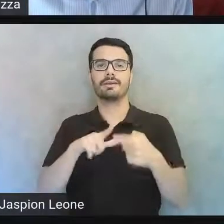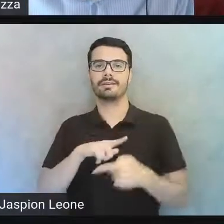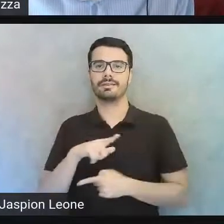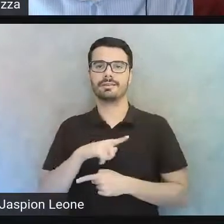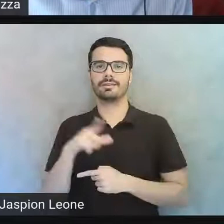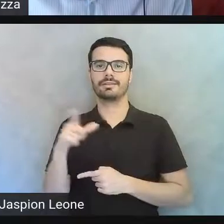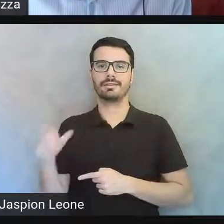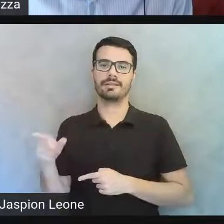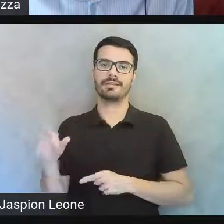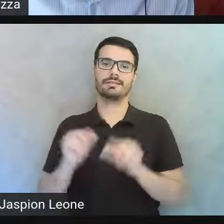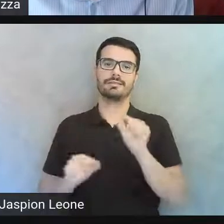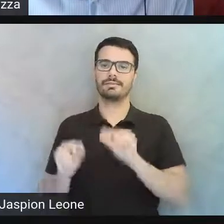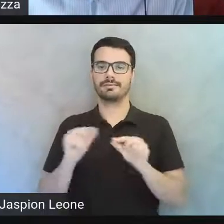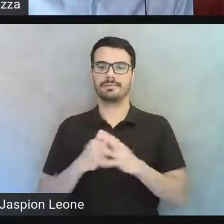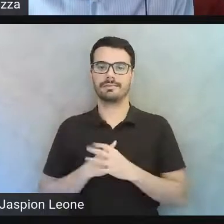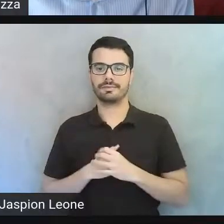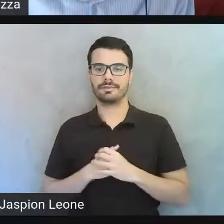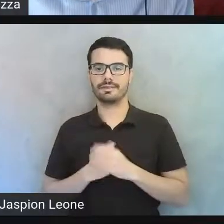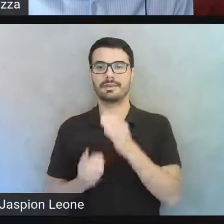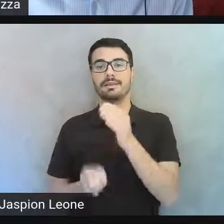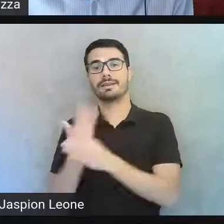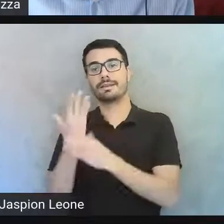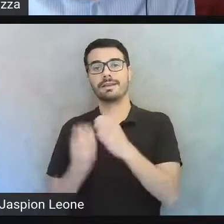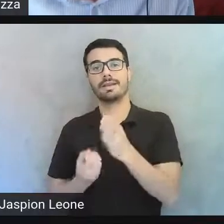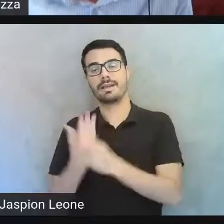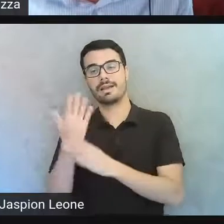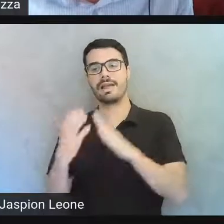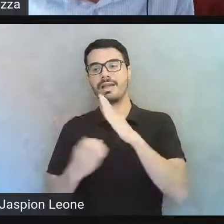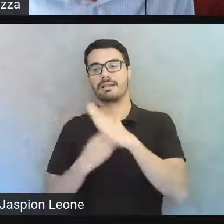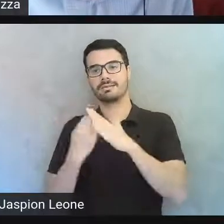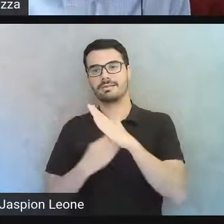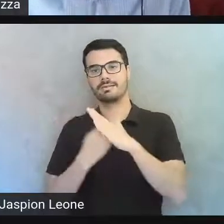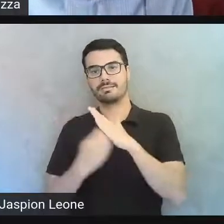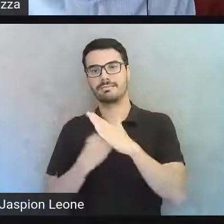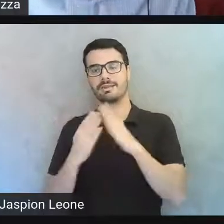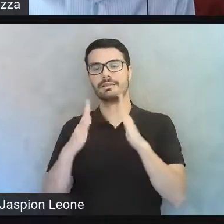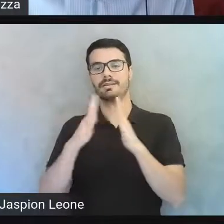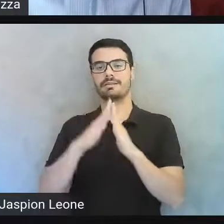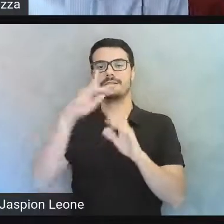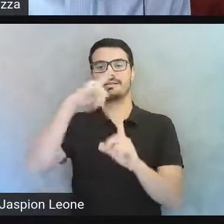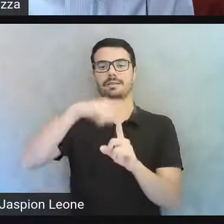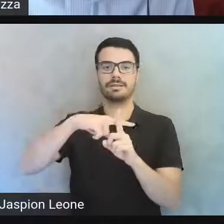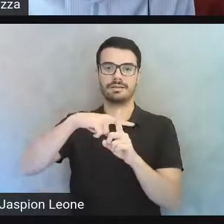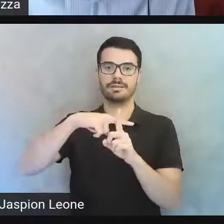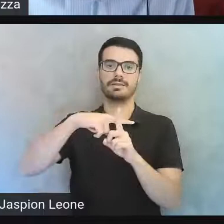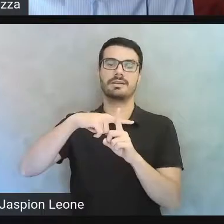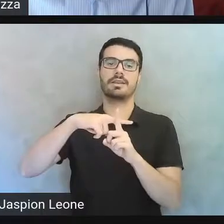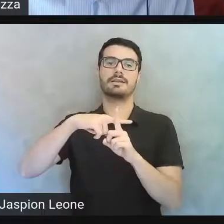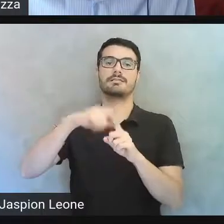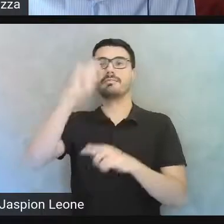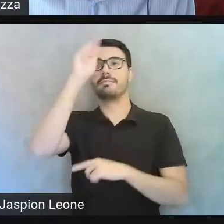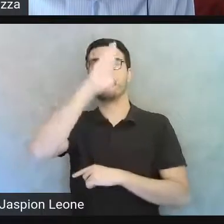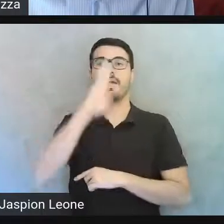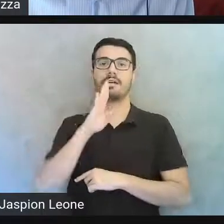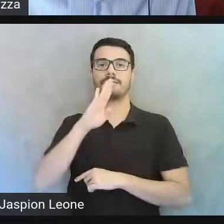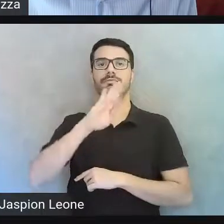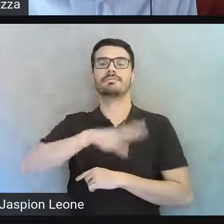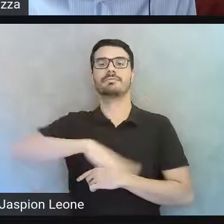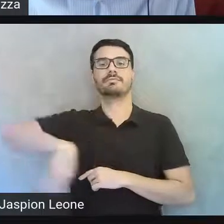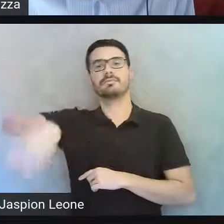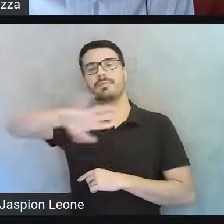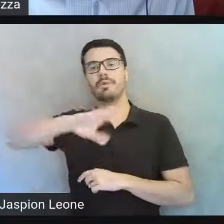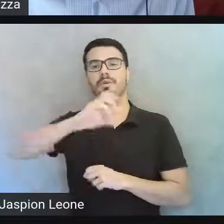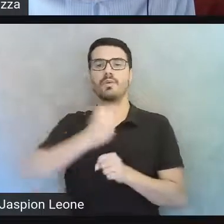proliferação de criação de empresas aí, né, de igrejas ao longo do território nacional nos últimos anos.